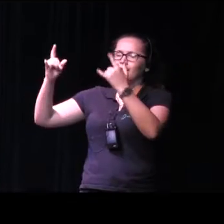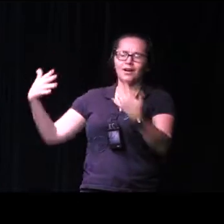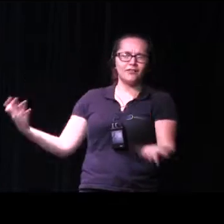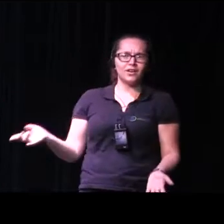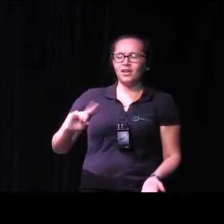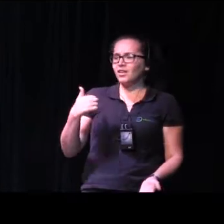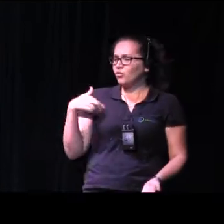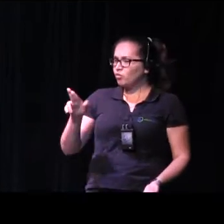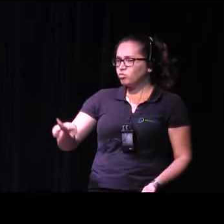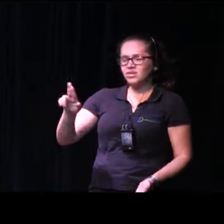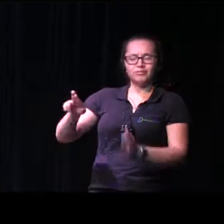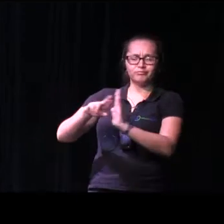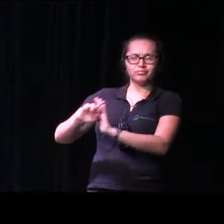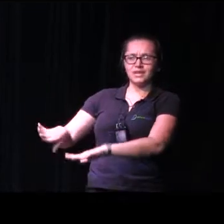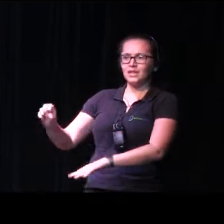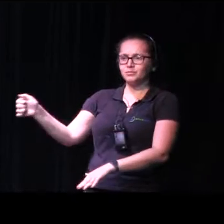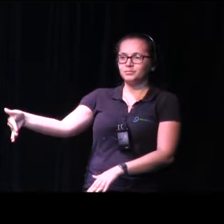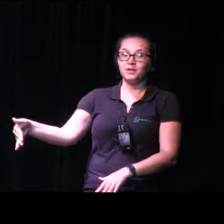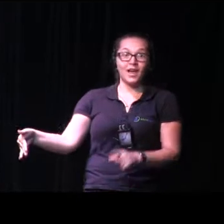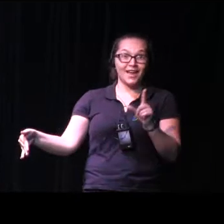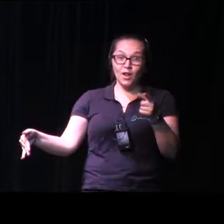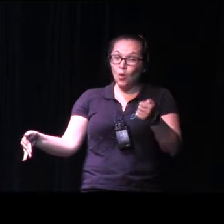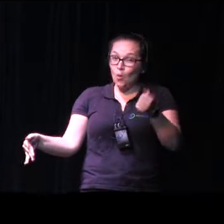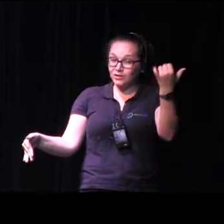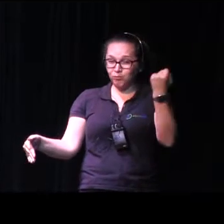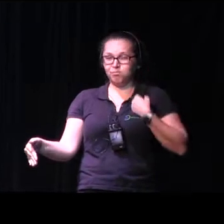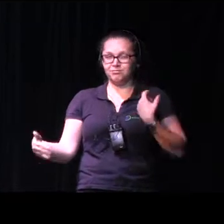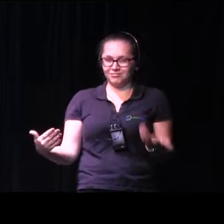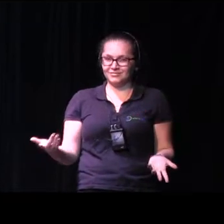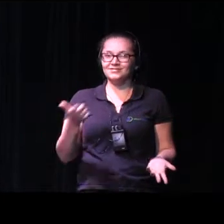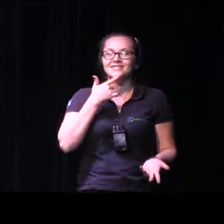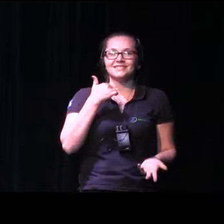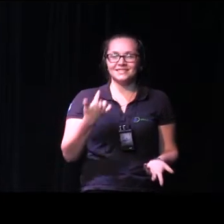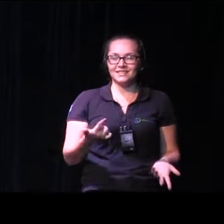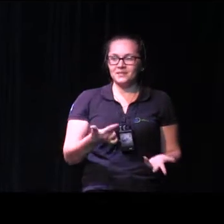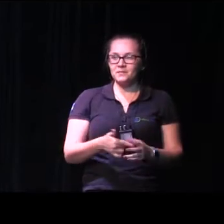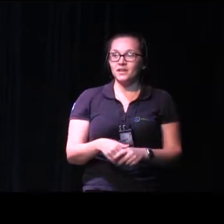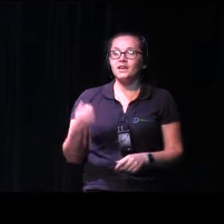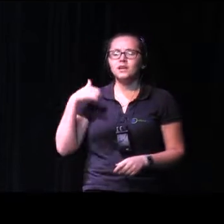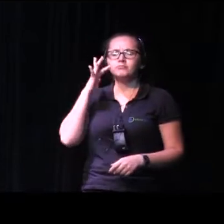45 móveis e depois de 2 meses eu disse, olha, não vou usar nenhum desses. E eles queriam me matar.